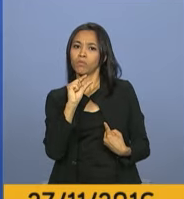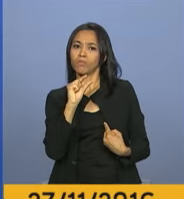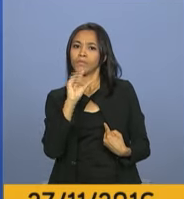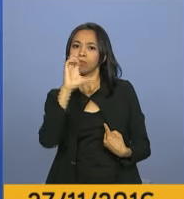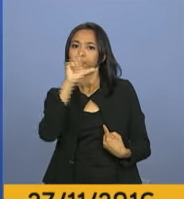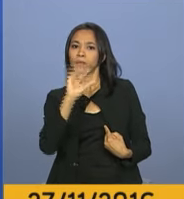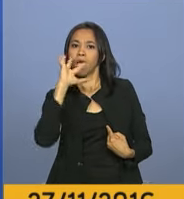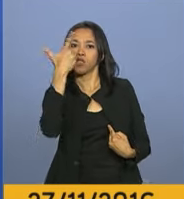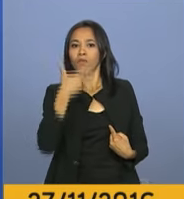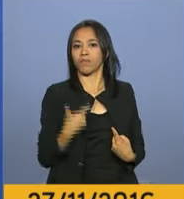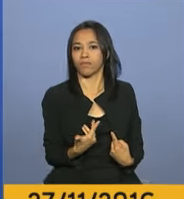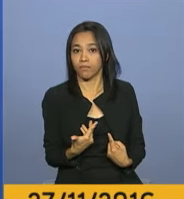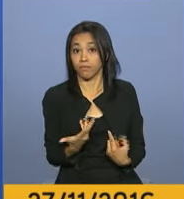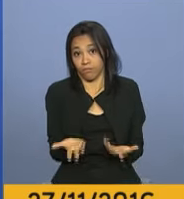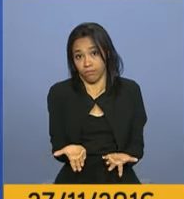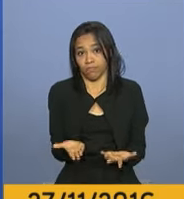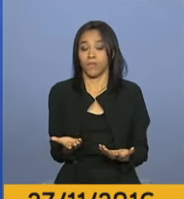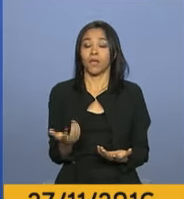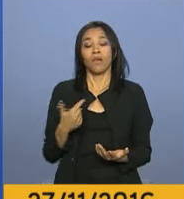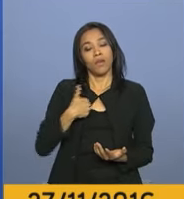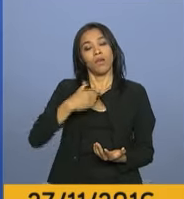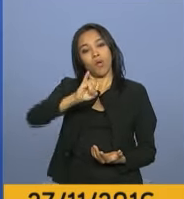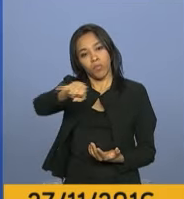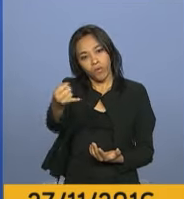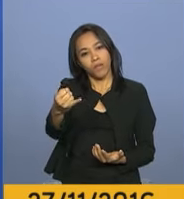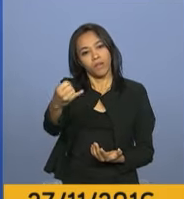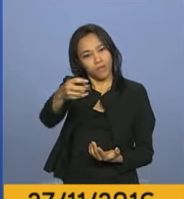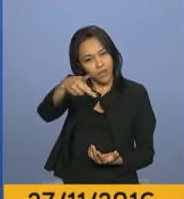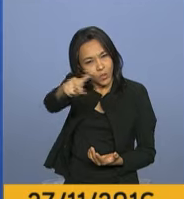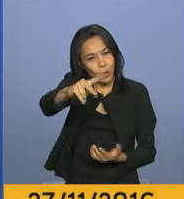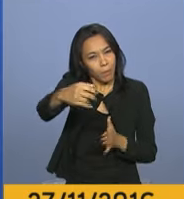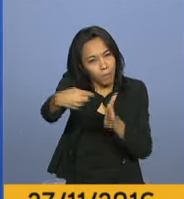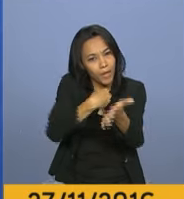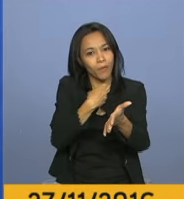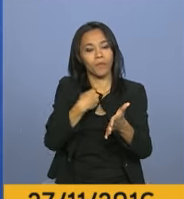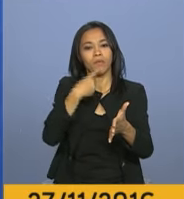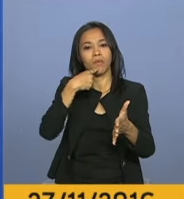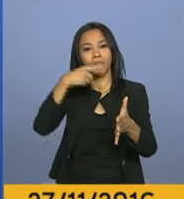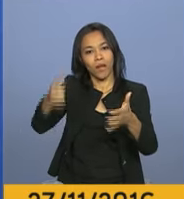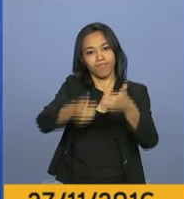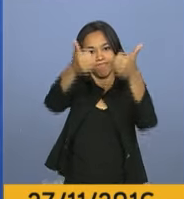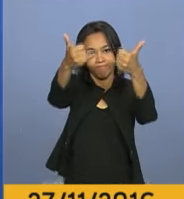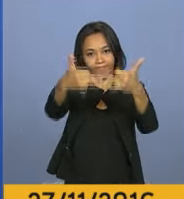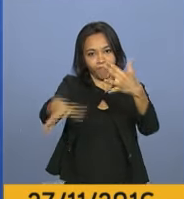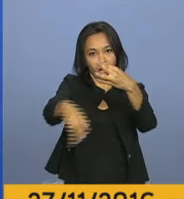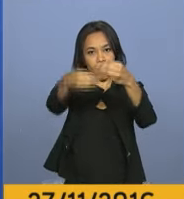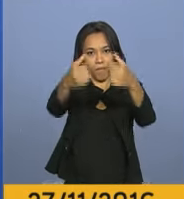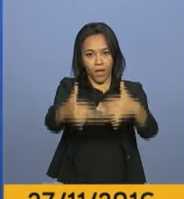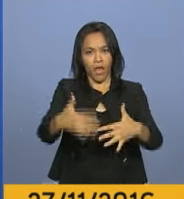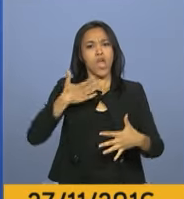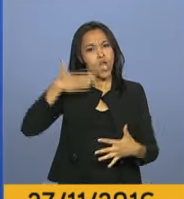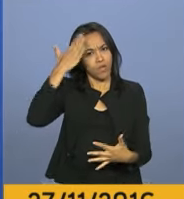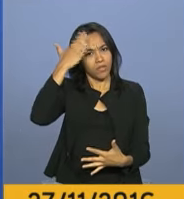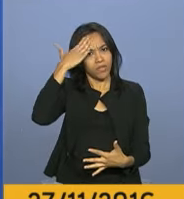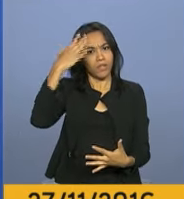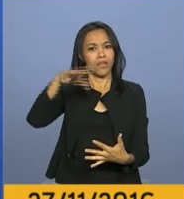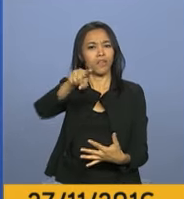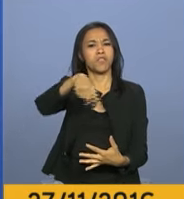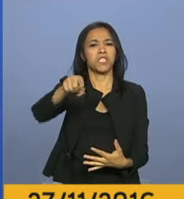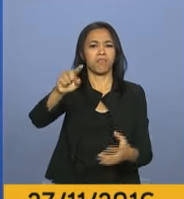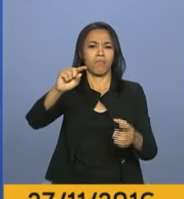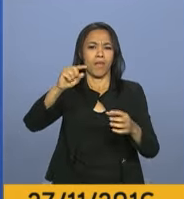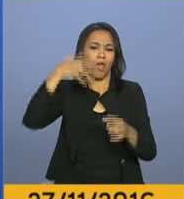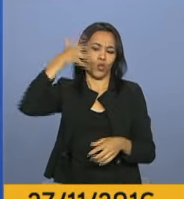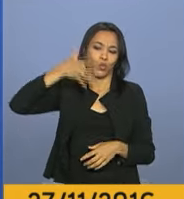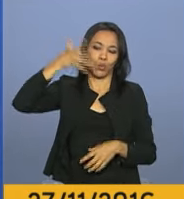resolve. Não é? Então, eu aproveito até a sua pergunta para registrar Eu sei que esta fala até poderá ser objeto de